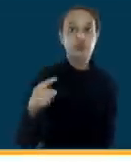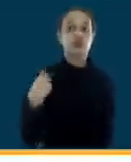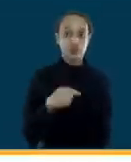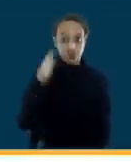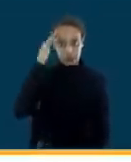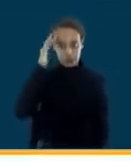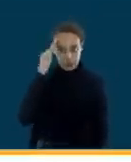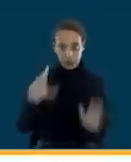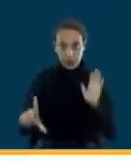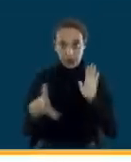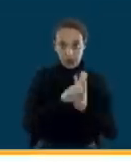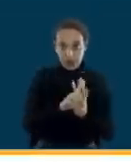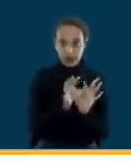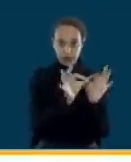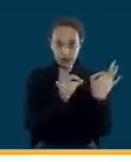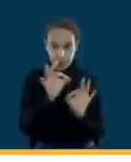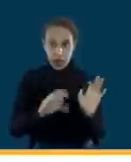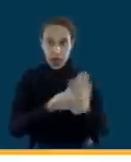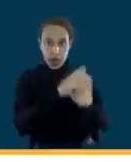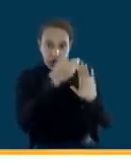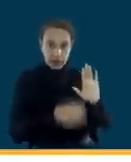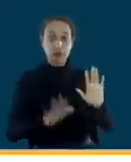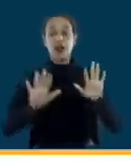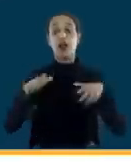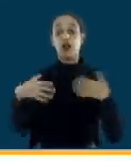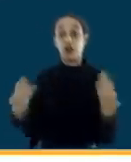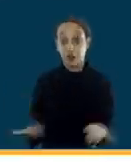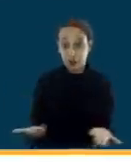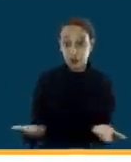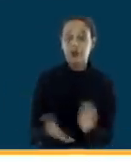essa regulamentação. Agora, Santini,